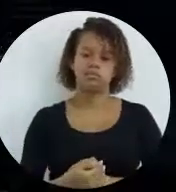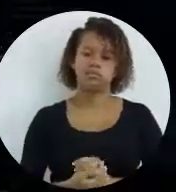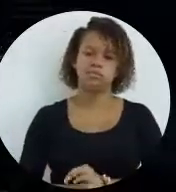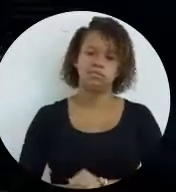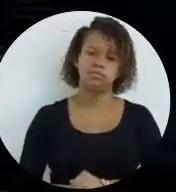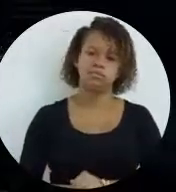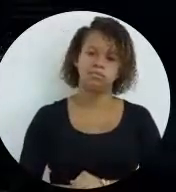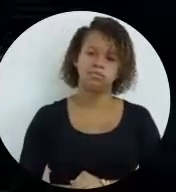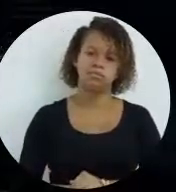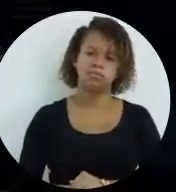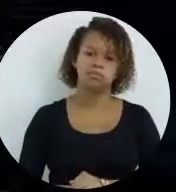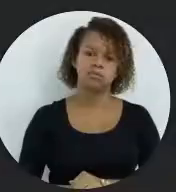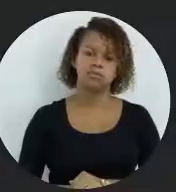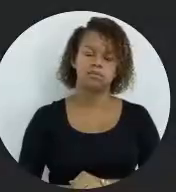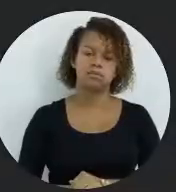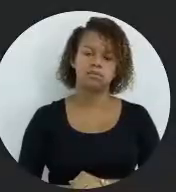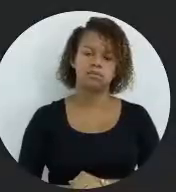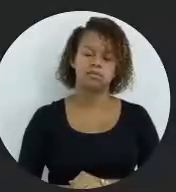Certo?